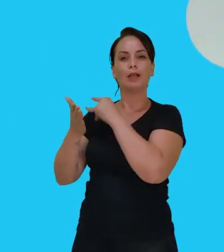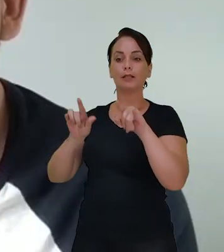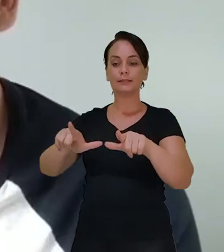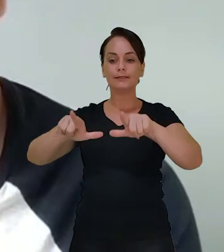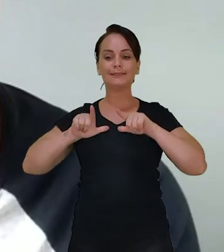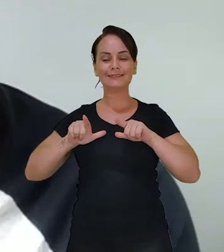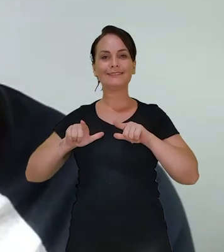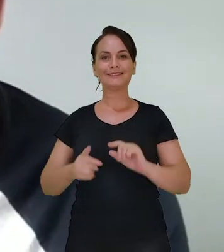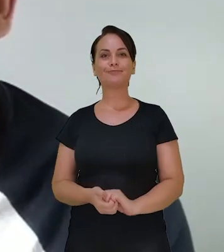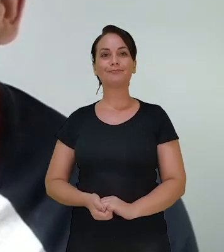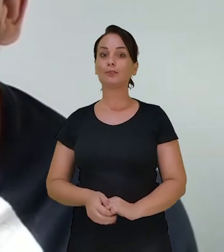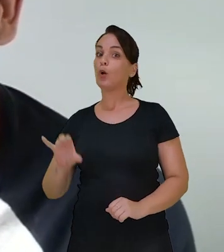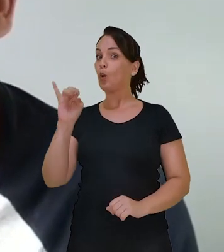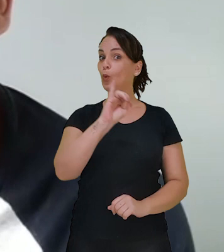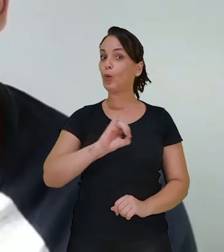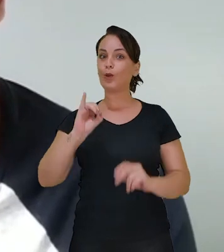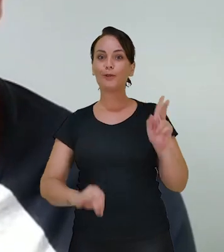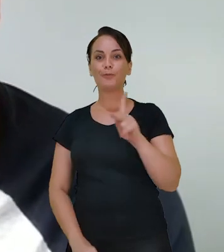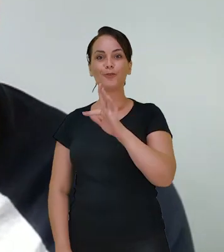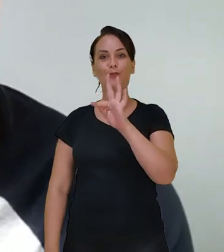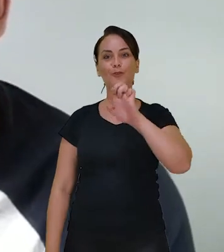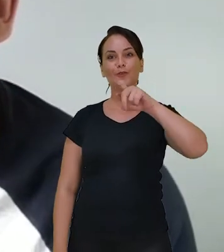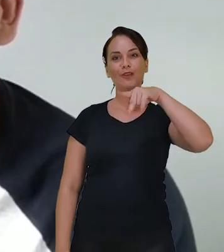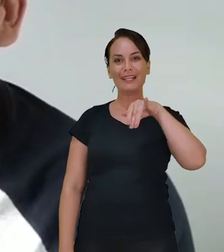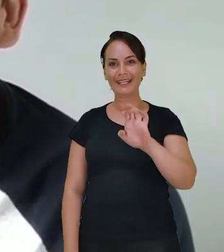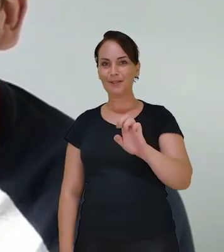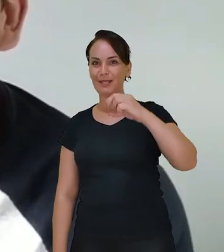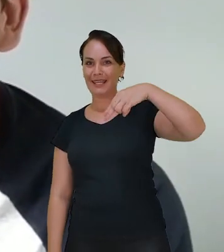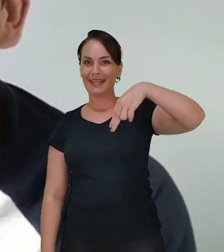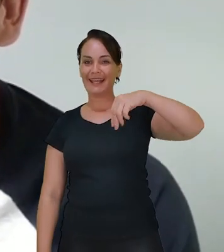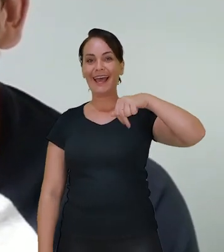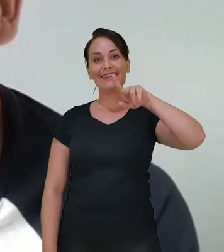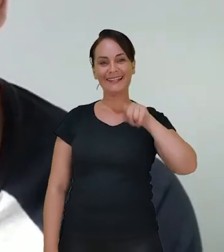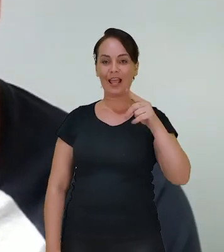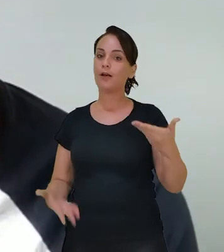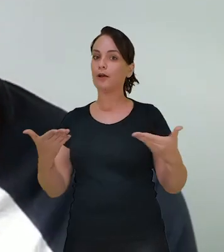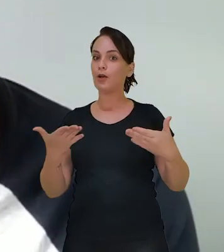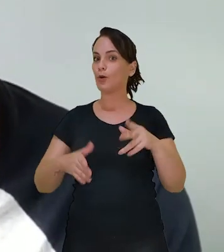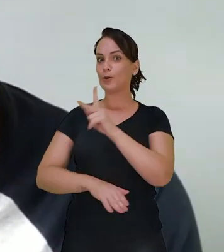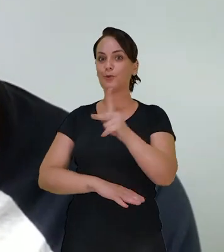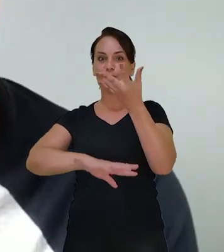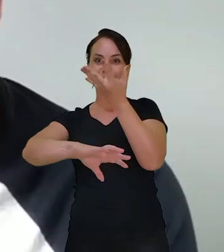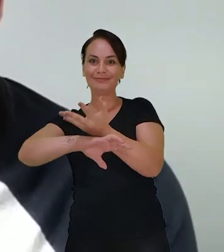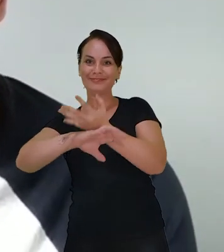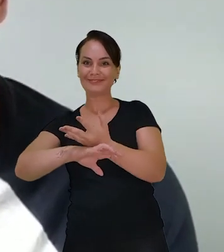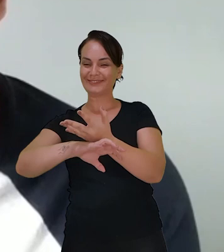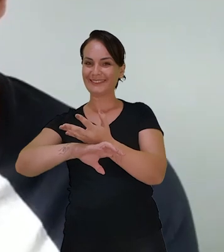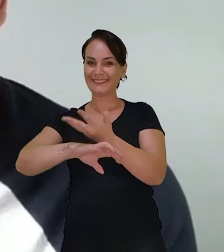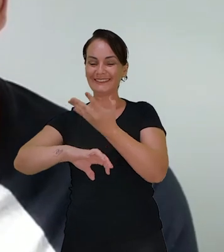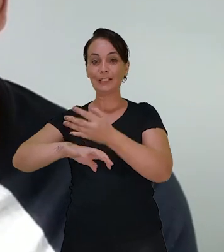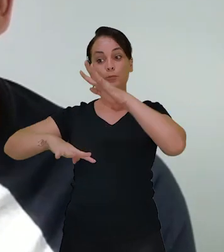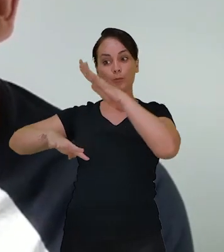diplomas. Olá, eu sou o professor Felipe Cané, atualmente sou professor de matemática e língua portuguesa. Eu